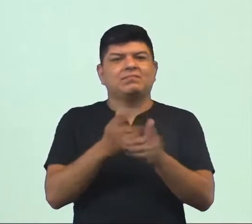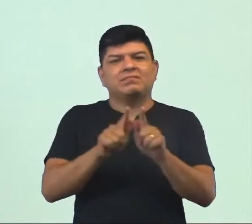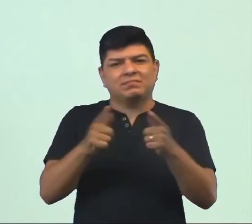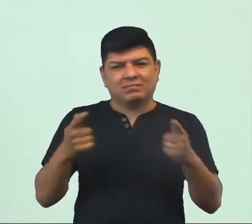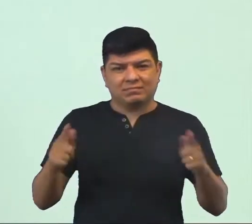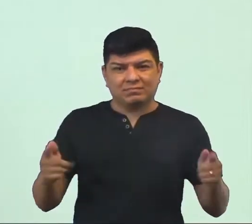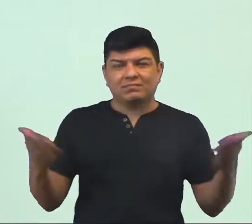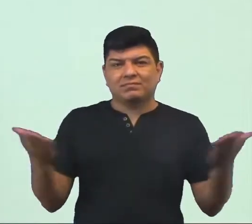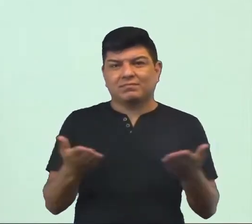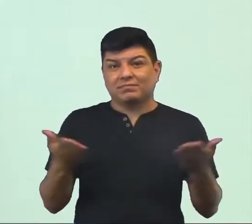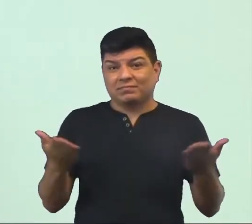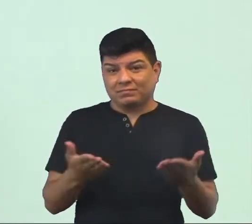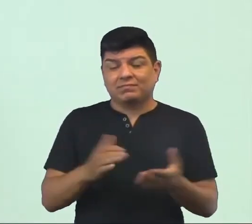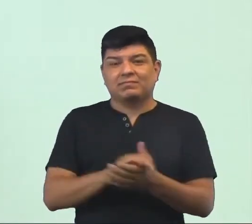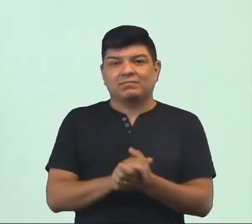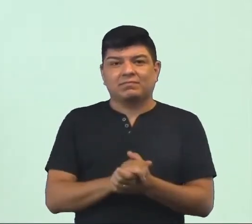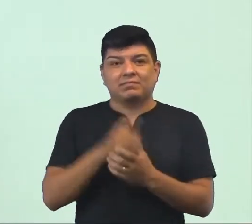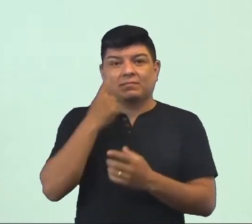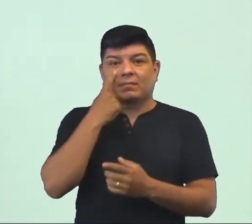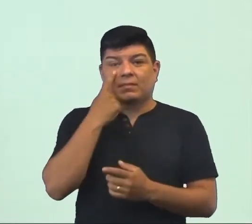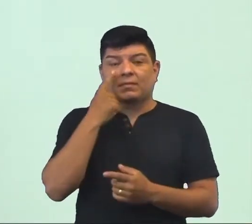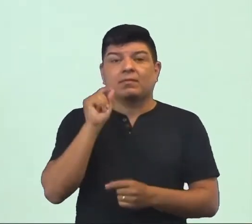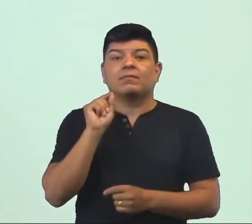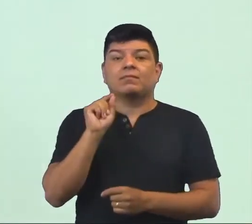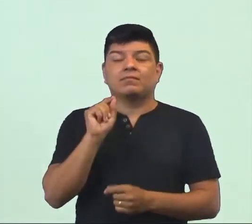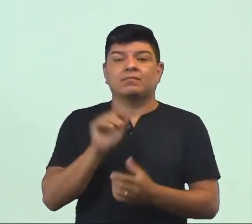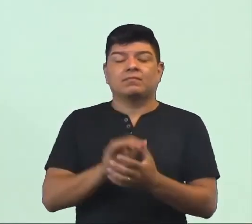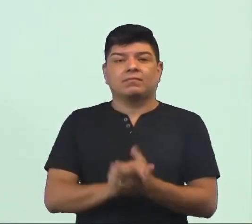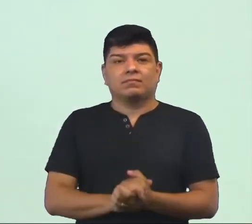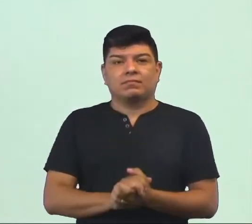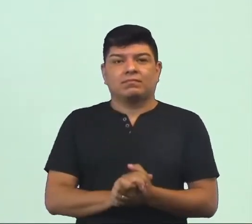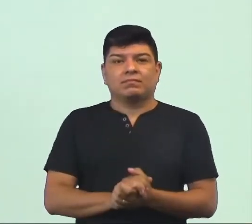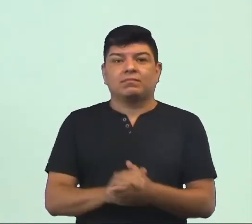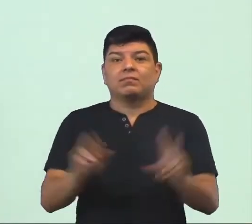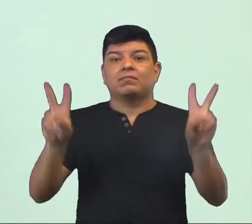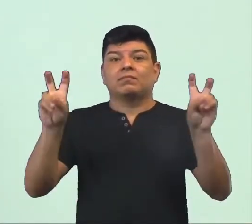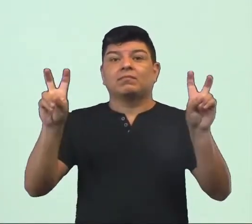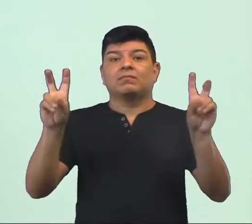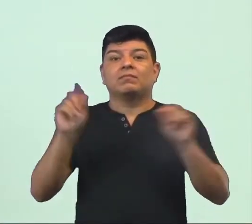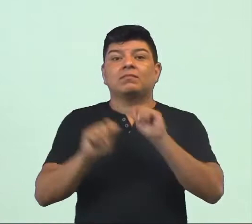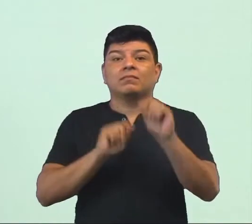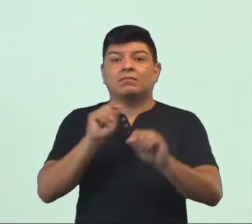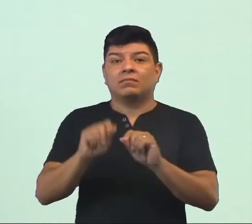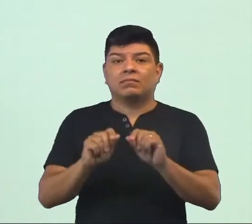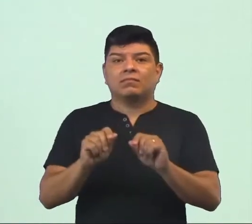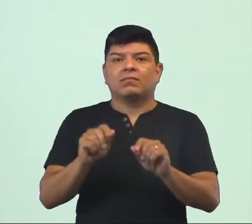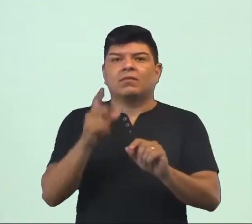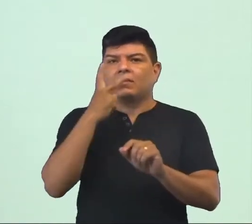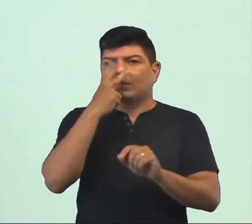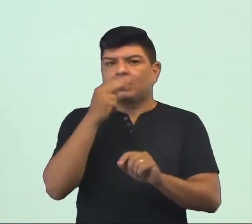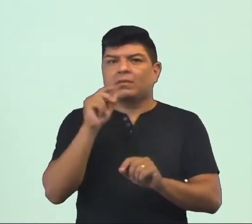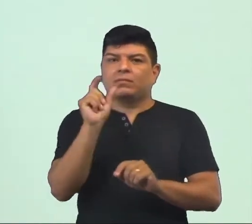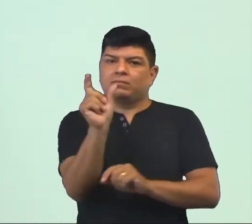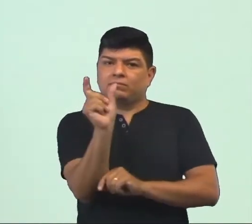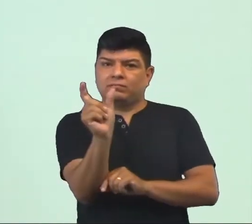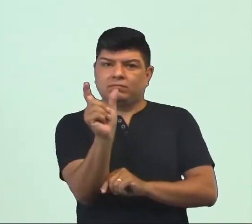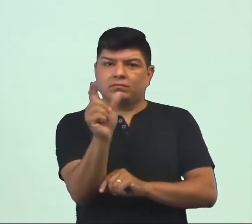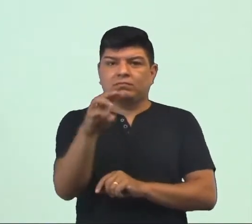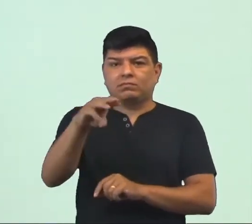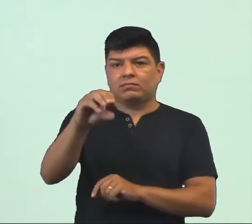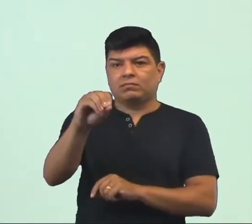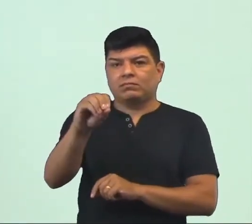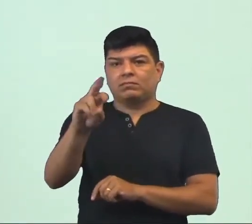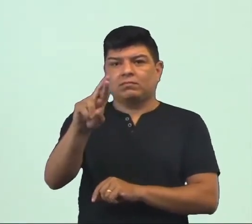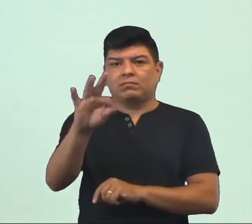gramatical, né? Onde nós vamos abordar um pouco, né, falar aí de morfologia. Quando se fala essa palavra na língua portuguesa,